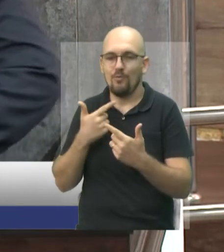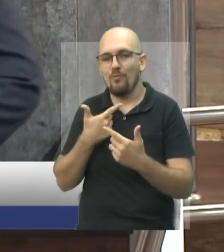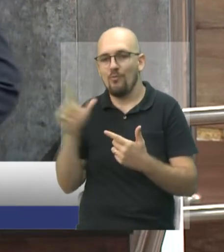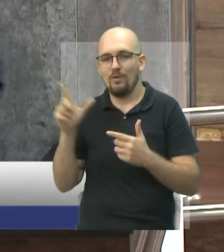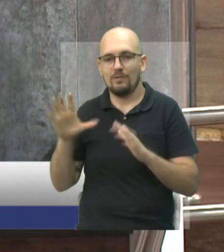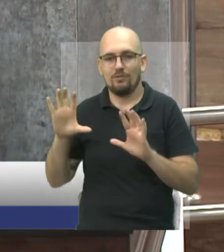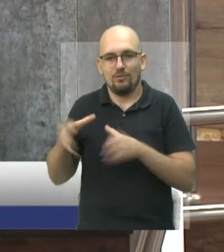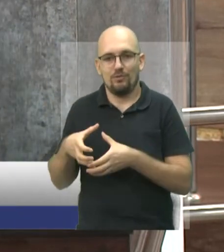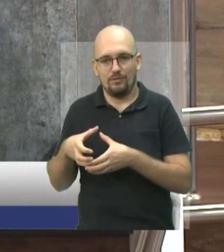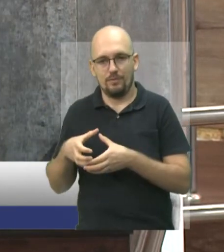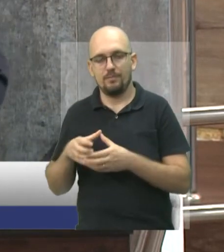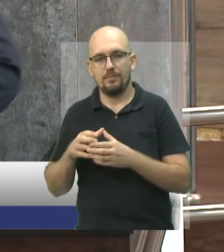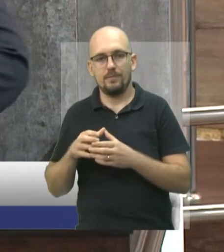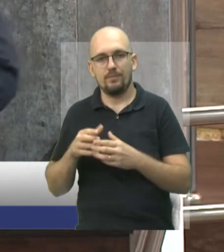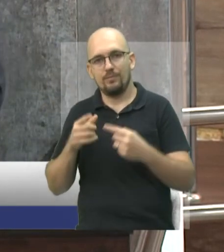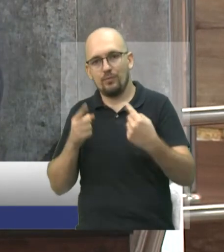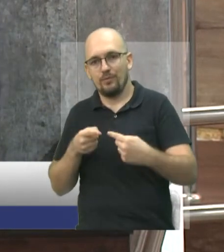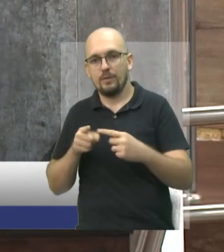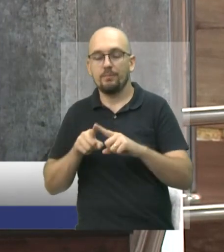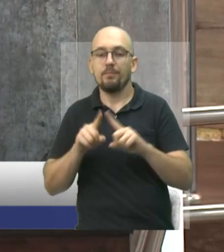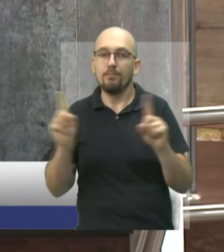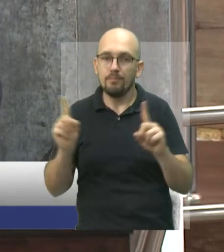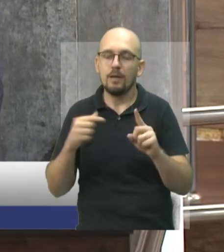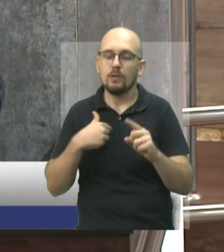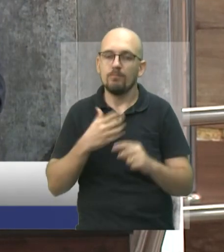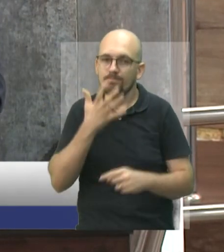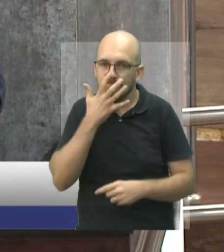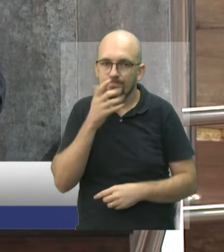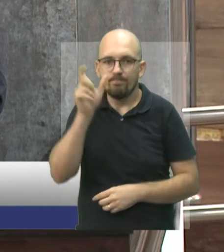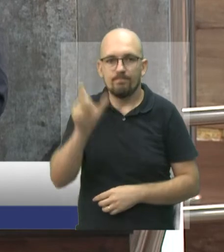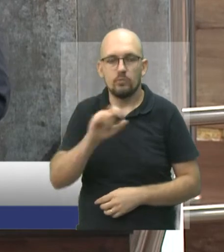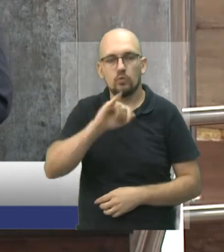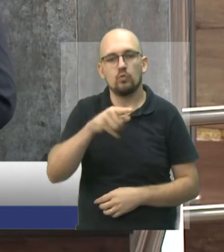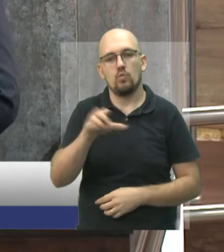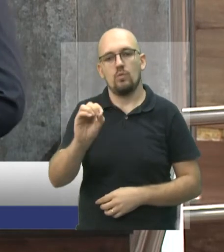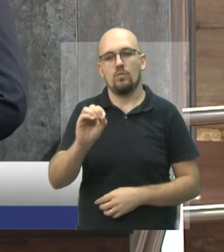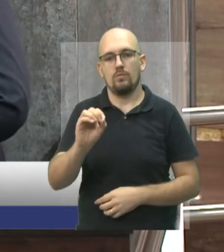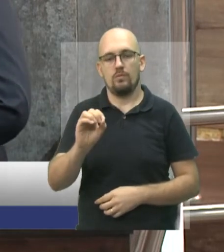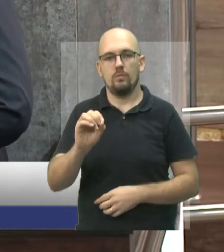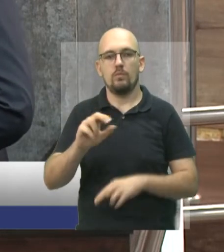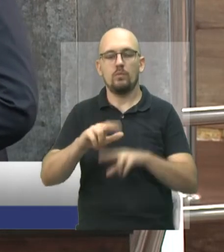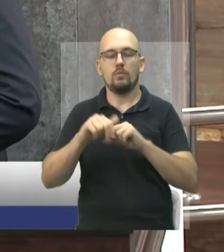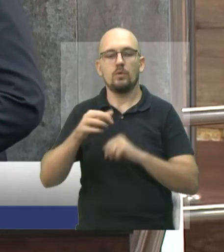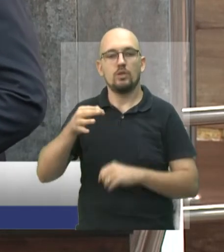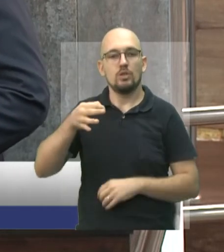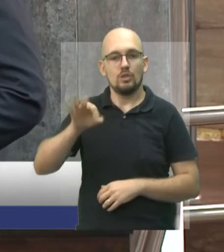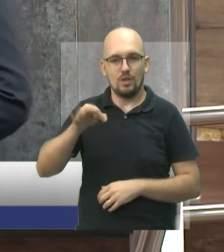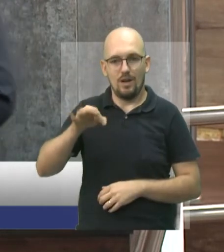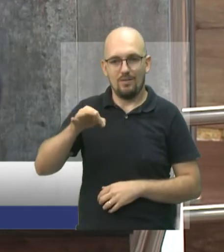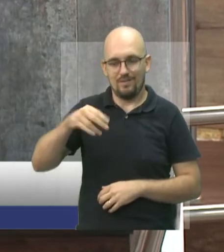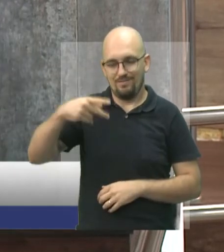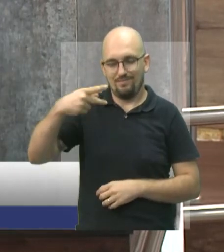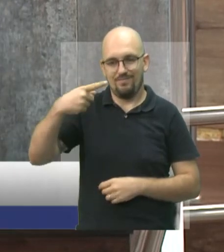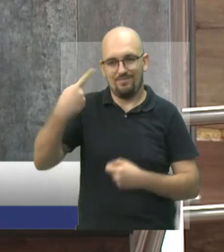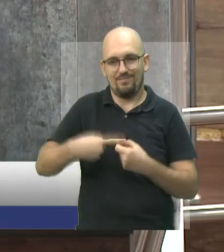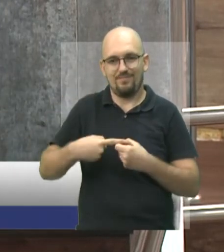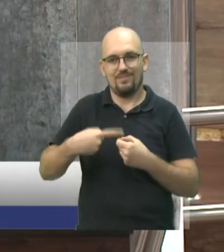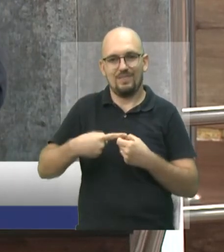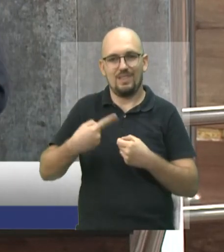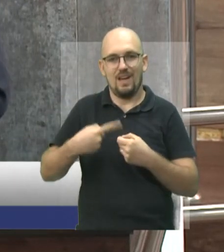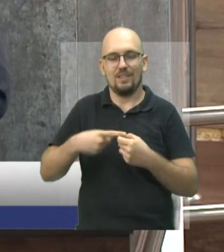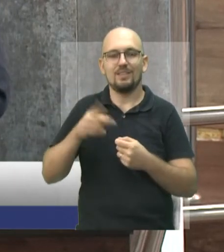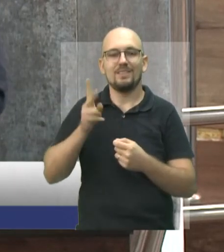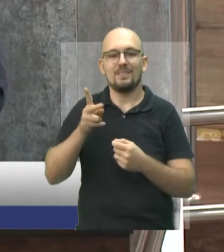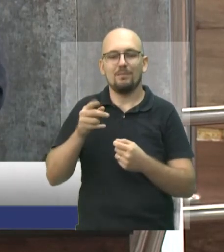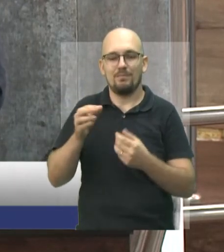eu tenho muita admiração por você por um motivo. Na entrega da chave da cidade, quando se faz a entrega